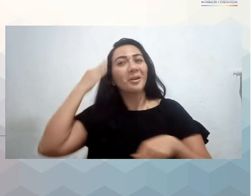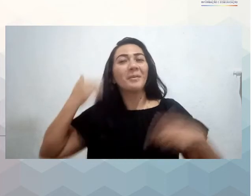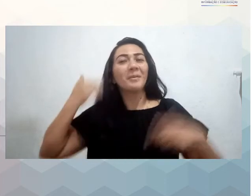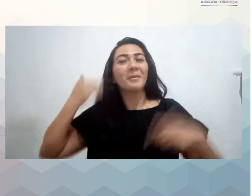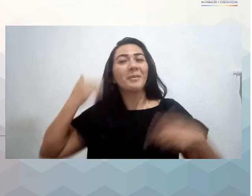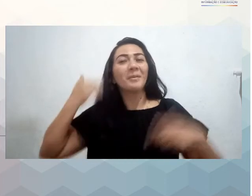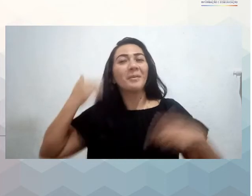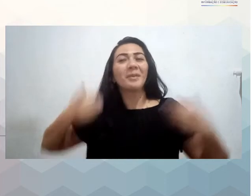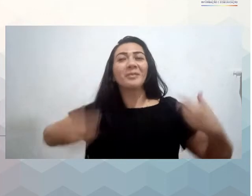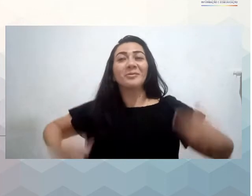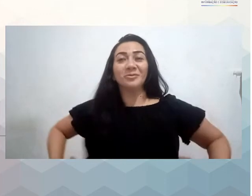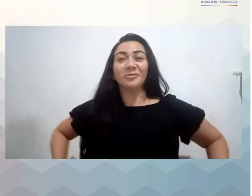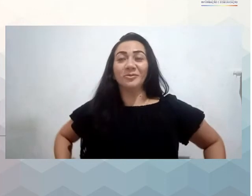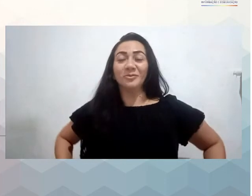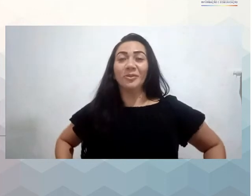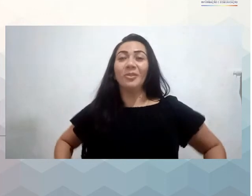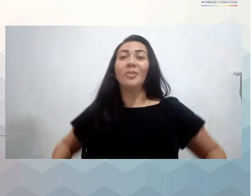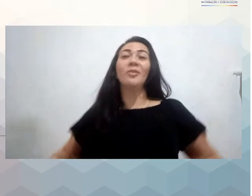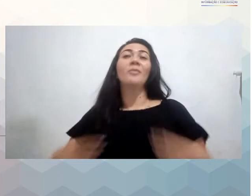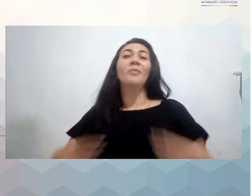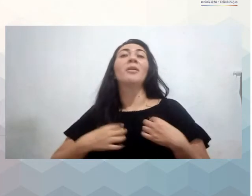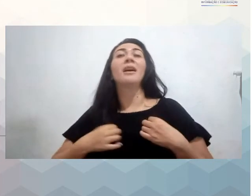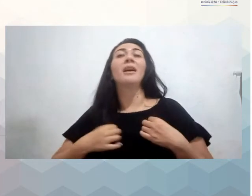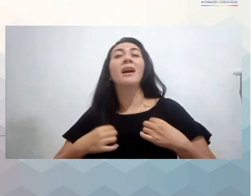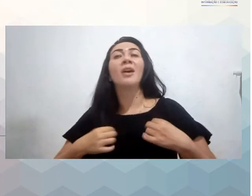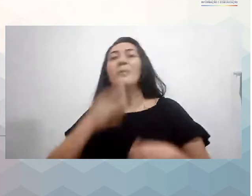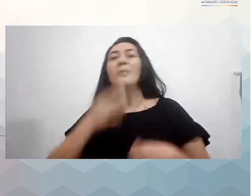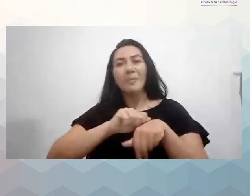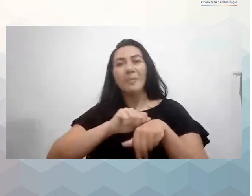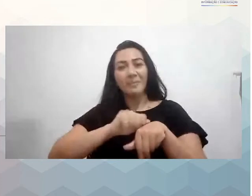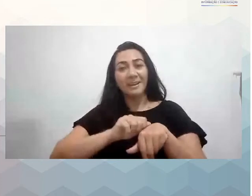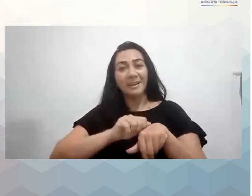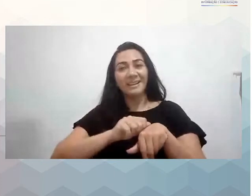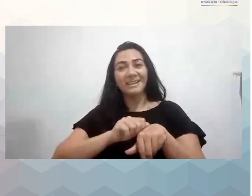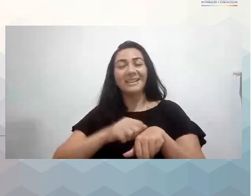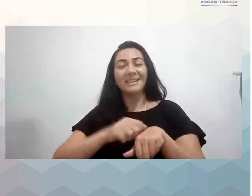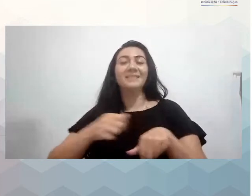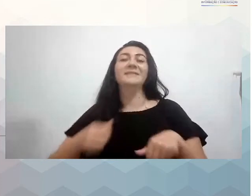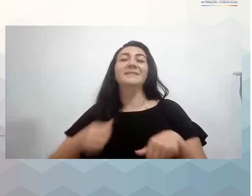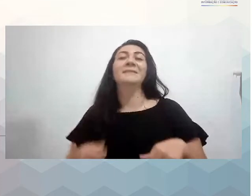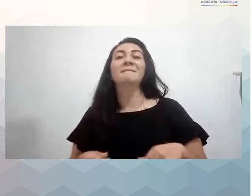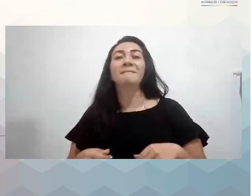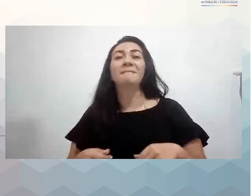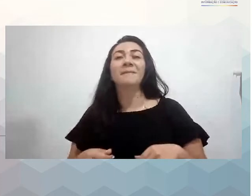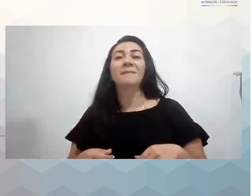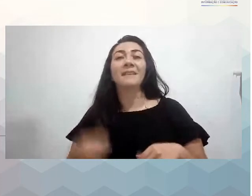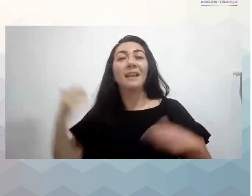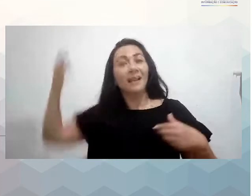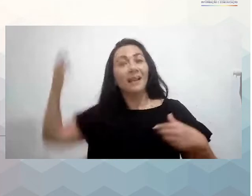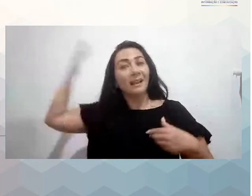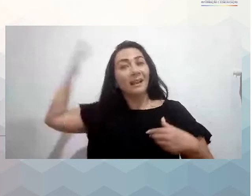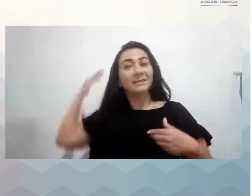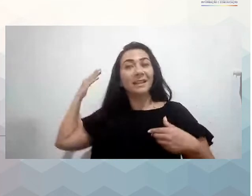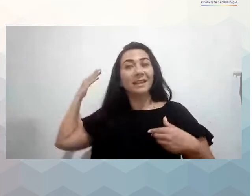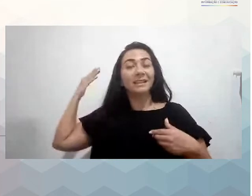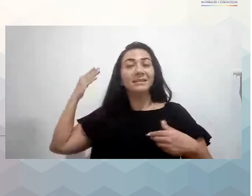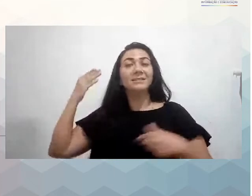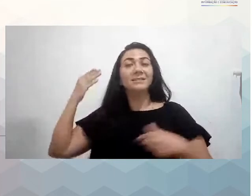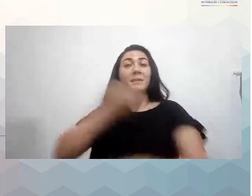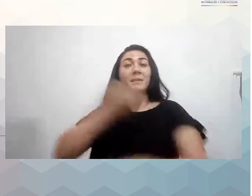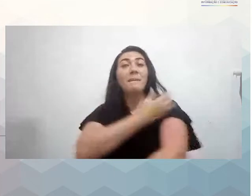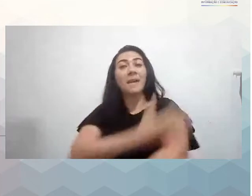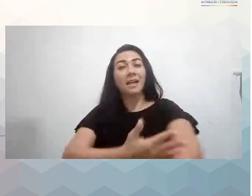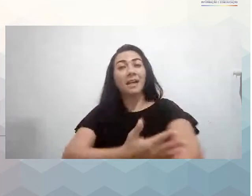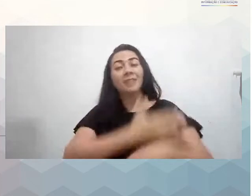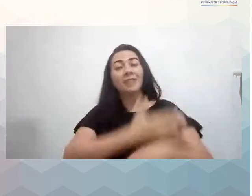vestindo uma blusa preta e atrás uma parede branca. Agora sim.